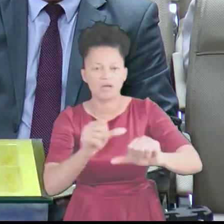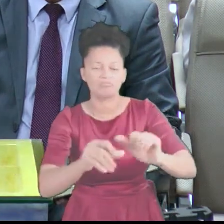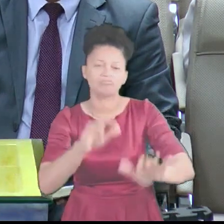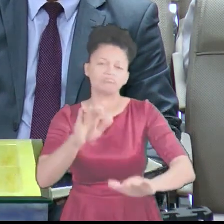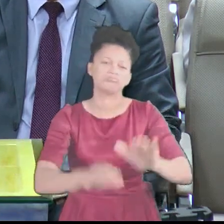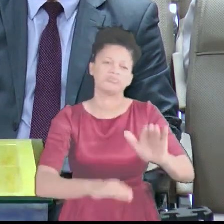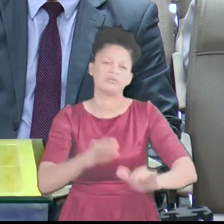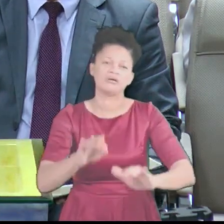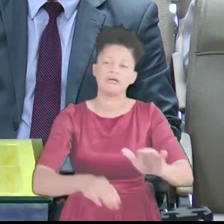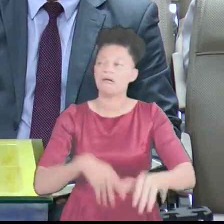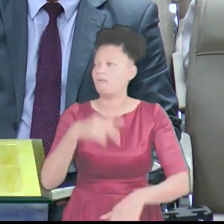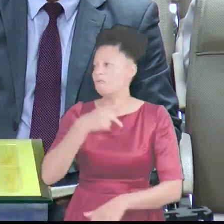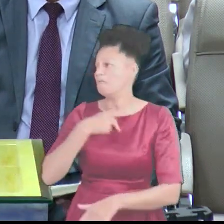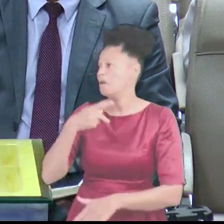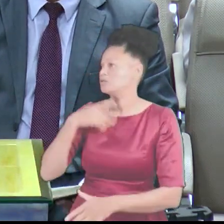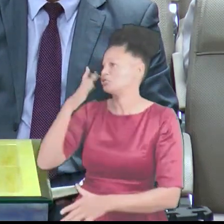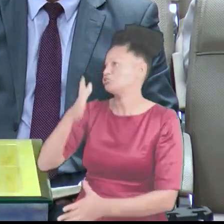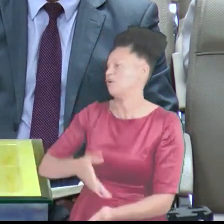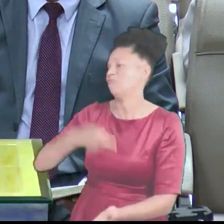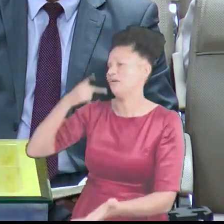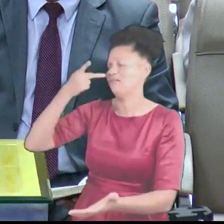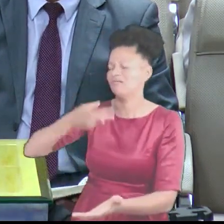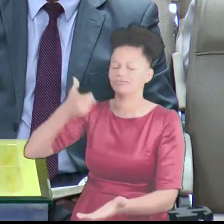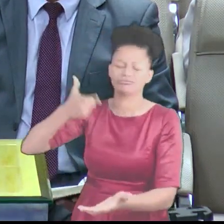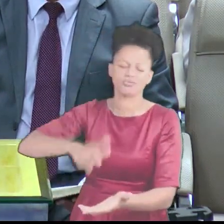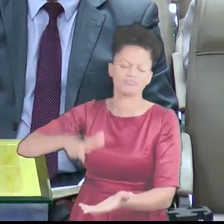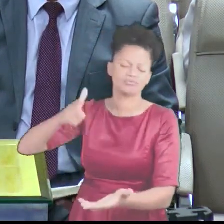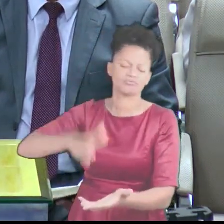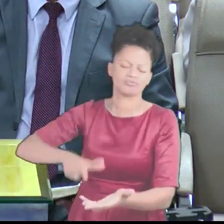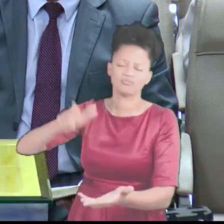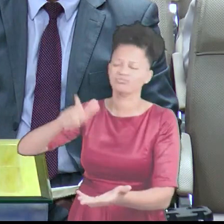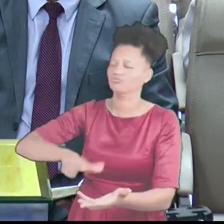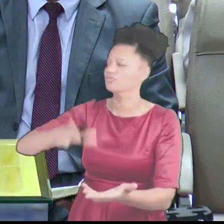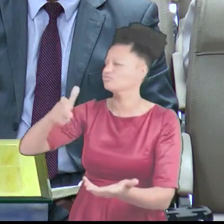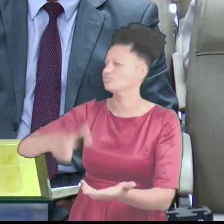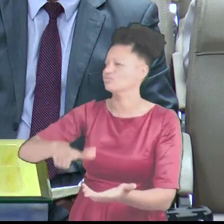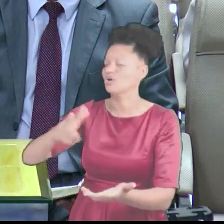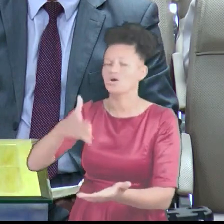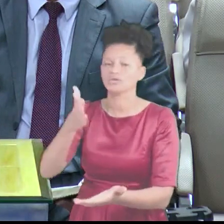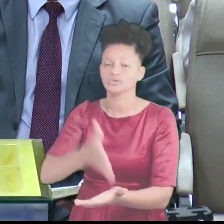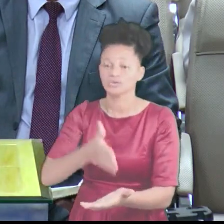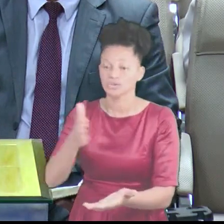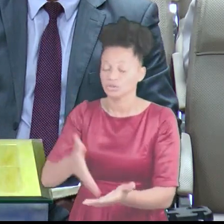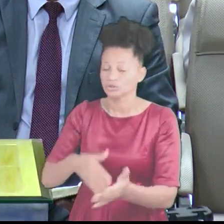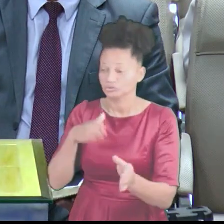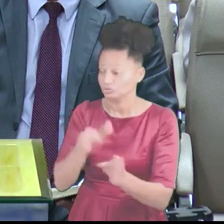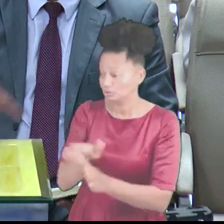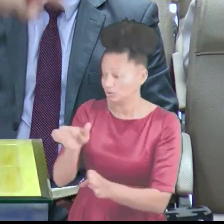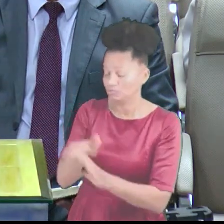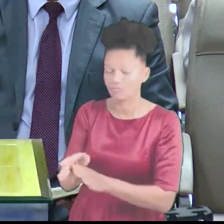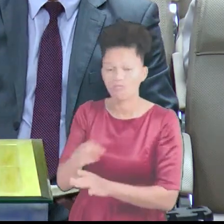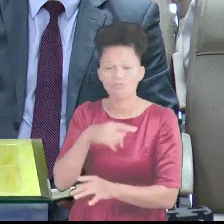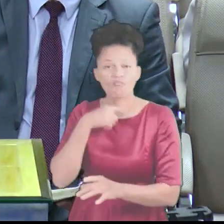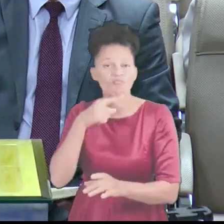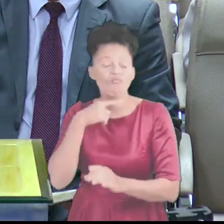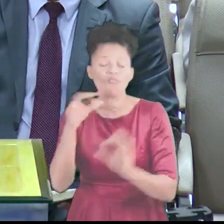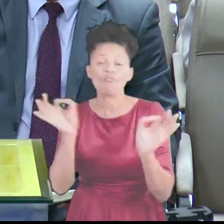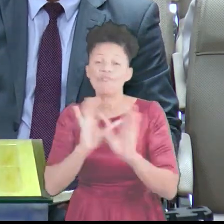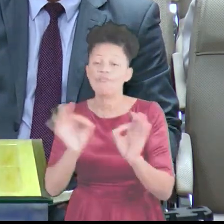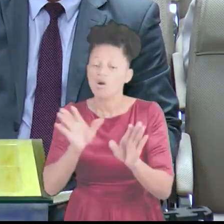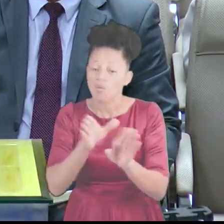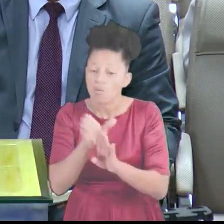Talvez você disse: pastor, eu já falei tanto, eu já disse tanto, eu já dei tanto conselho, mas não é mais os